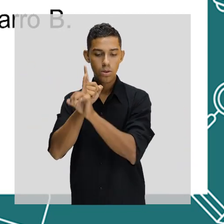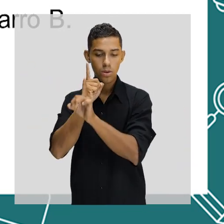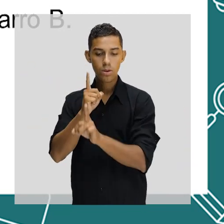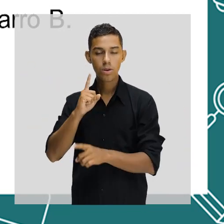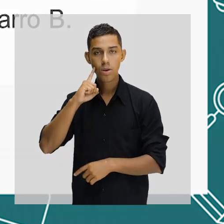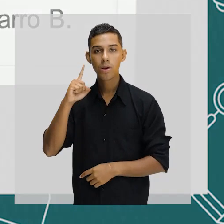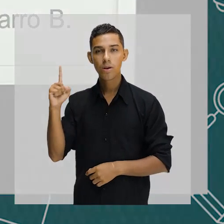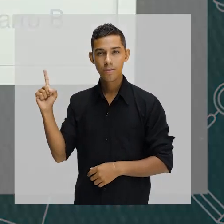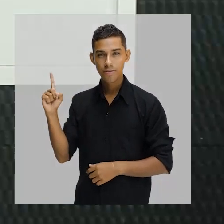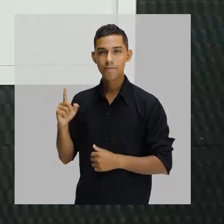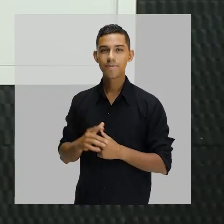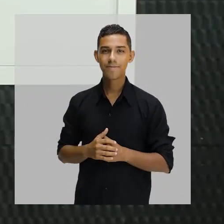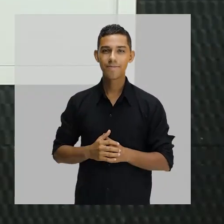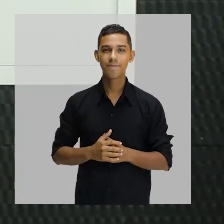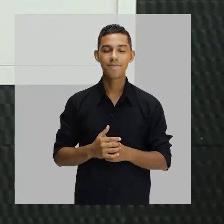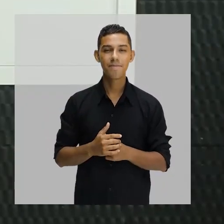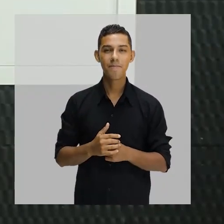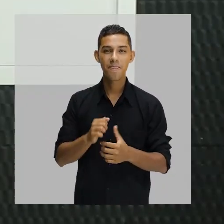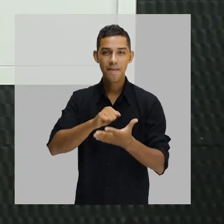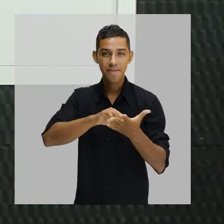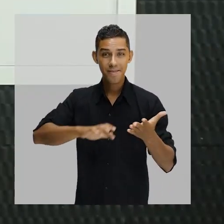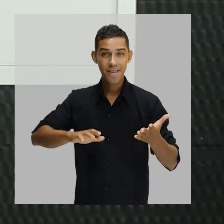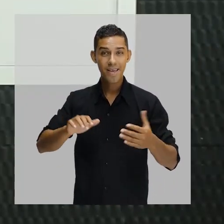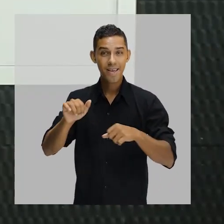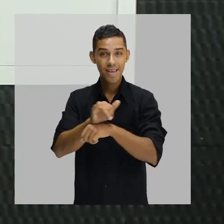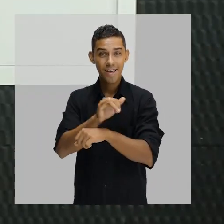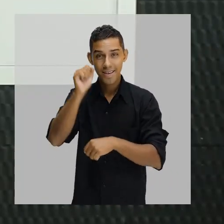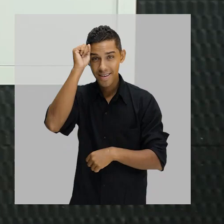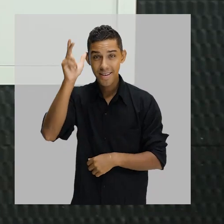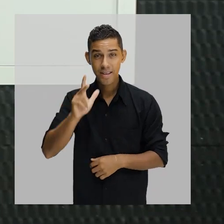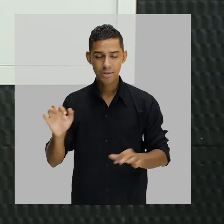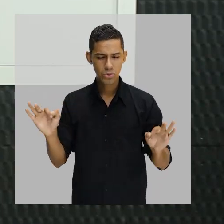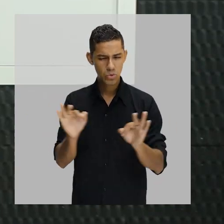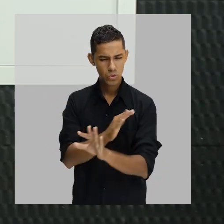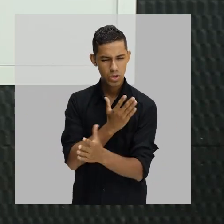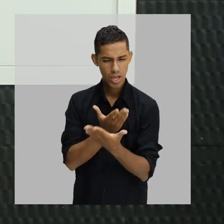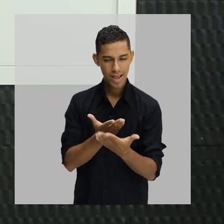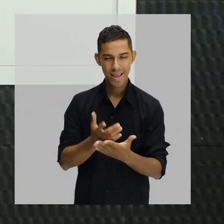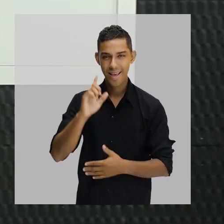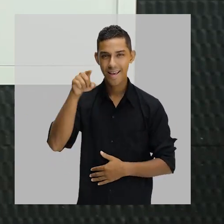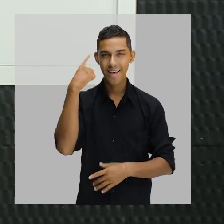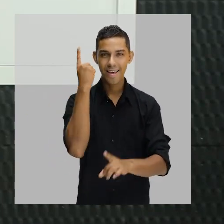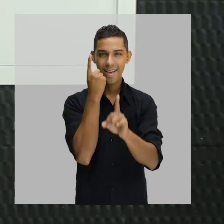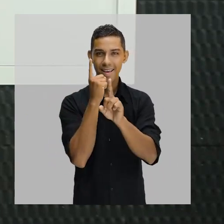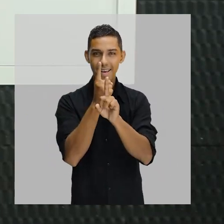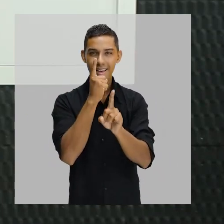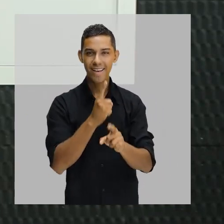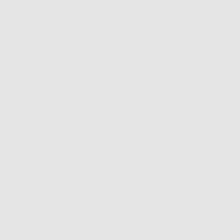levando em consideração o que foi feito na questão anterior. Ok? Finalizamos por aqui. Até a próxima.